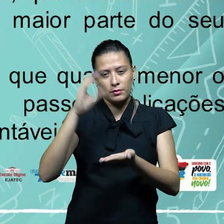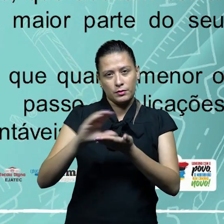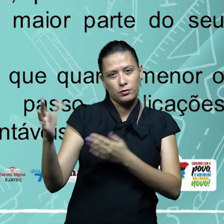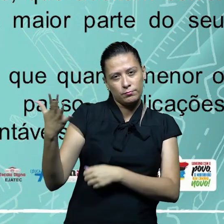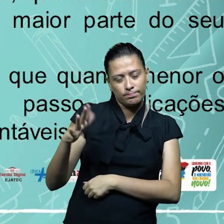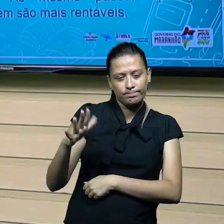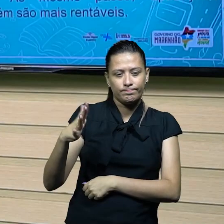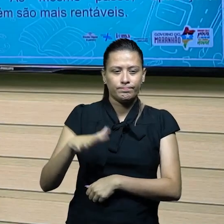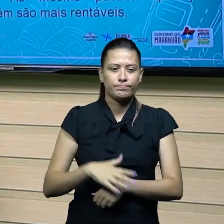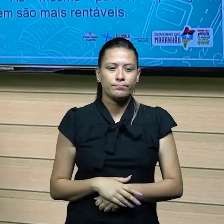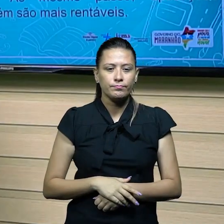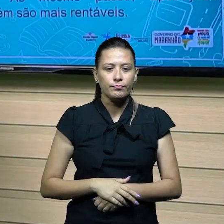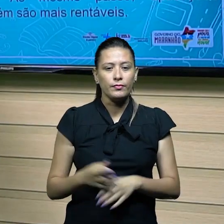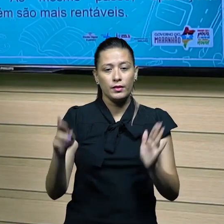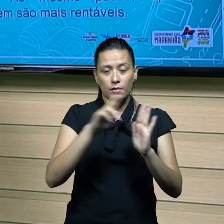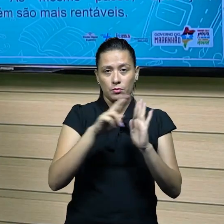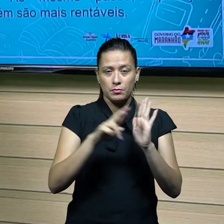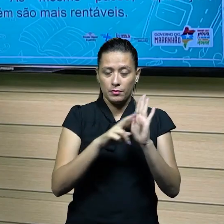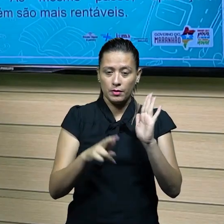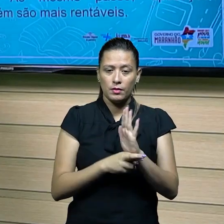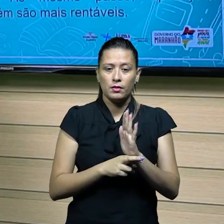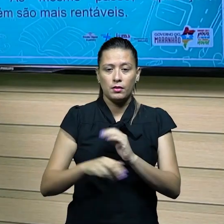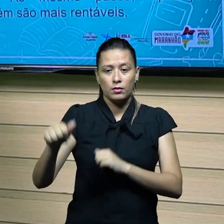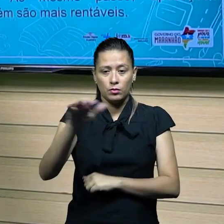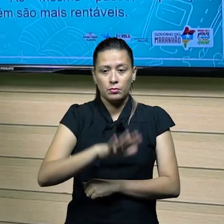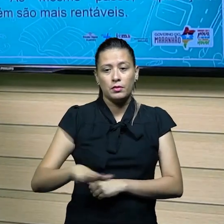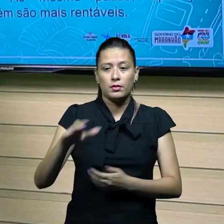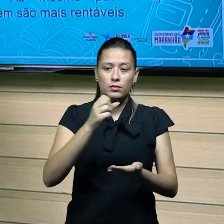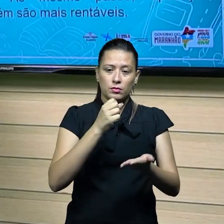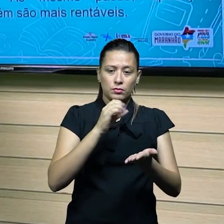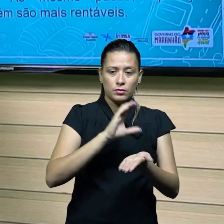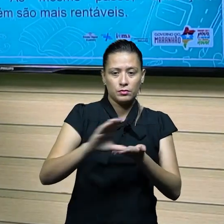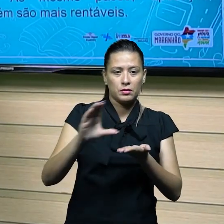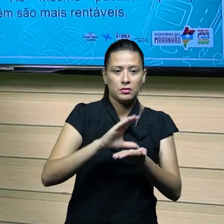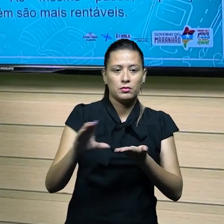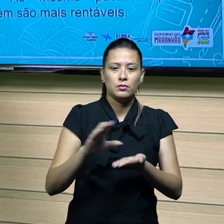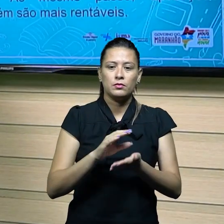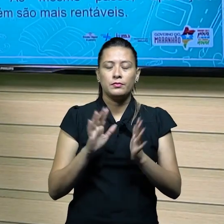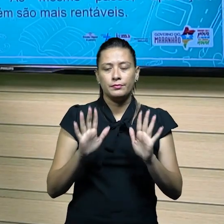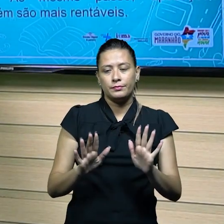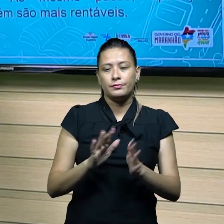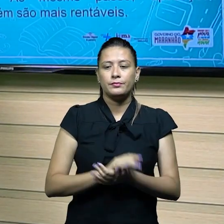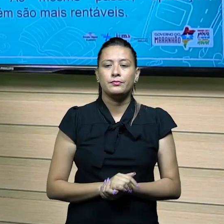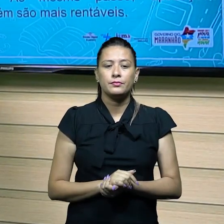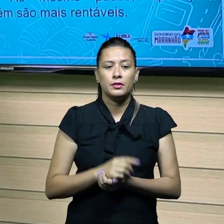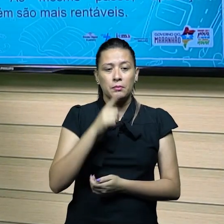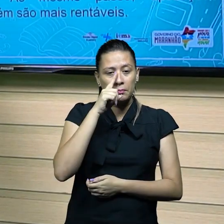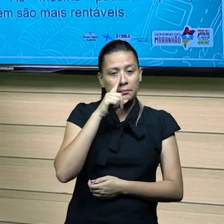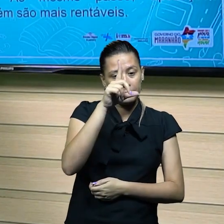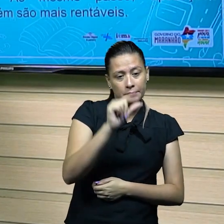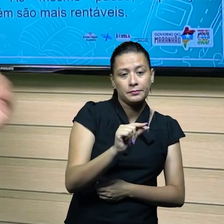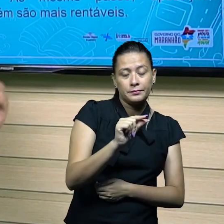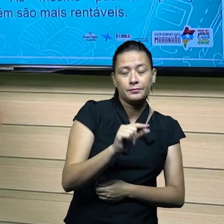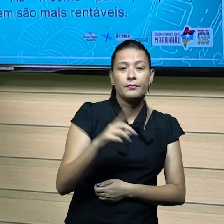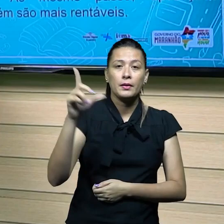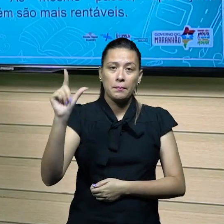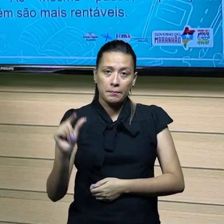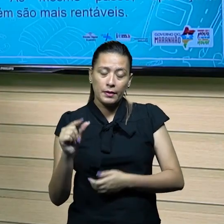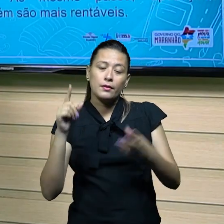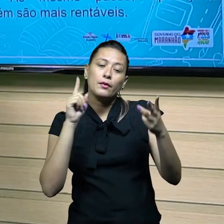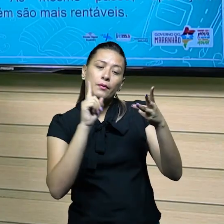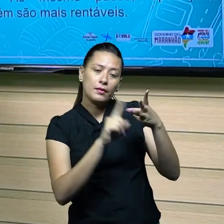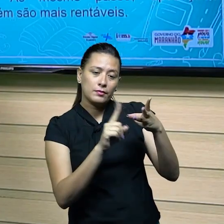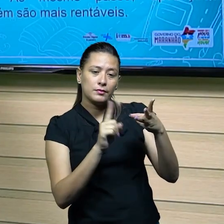menor a rentabilidade. Ou, como eu acabei de explicar, se eu correr menos risco, menos eu ganho em cima daquele meu investimento, tá? Minha renda em cima daquele investimento, a